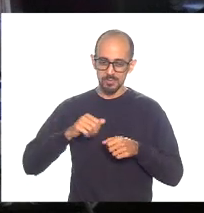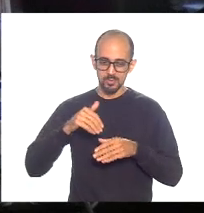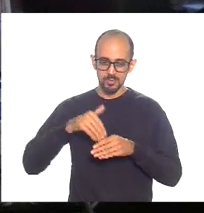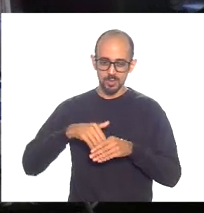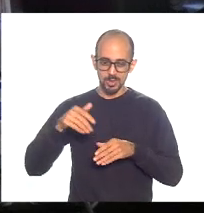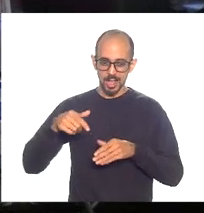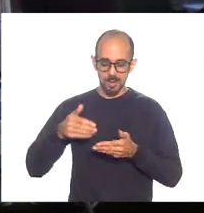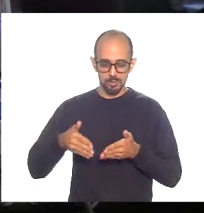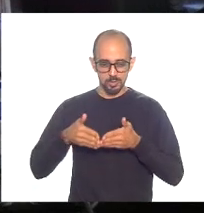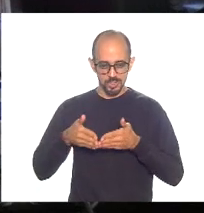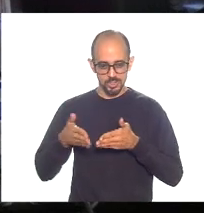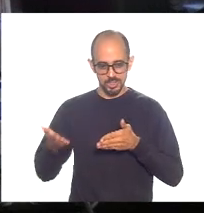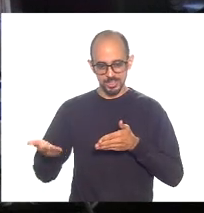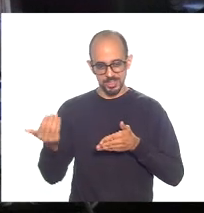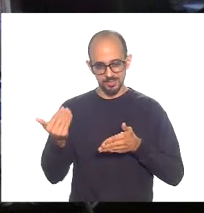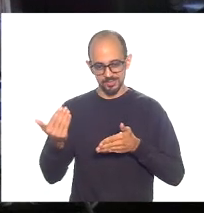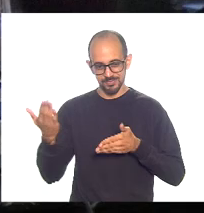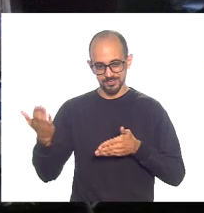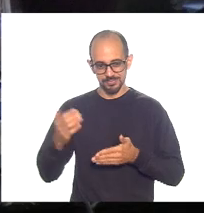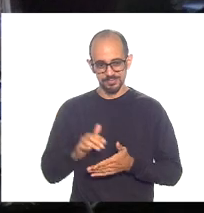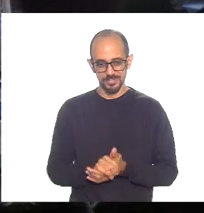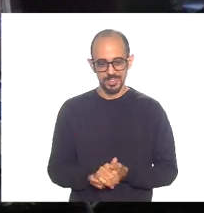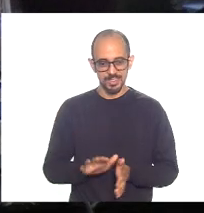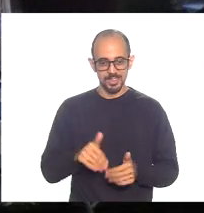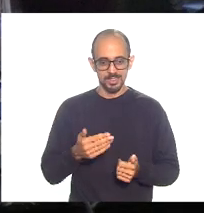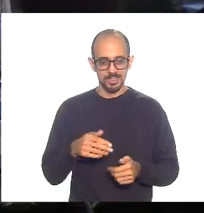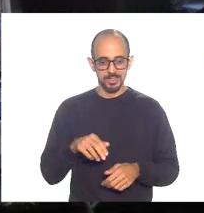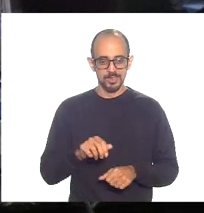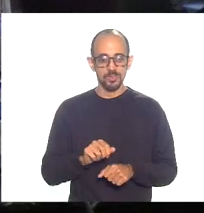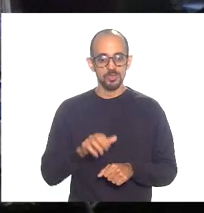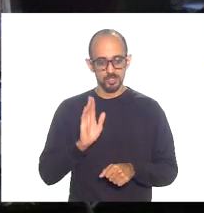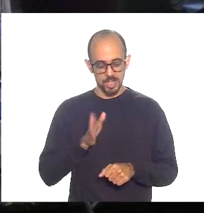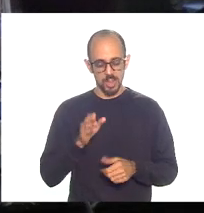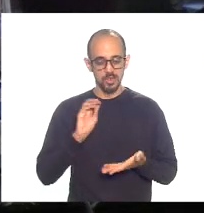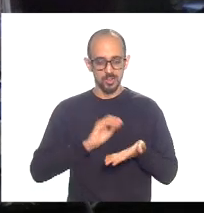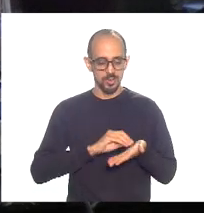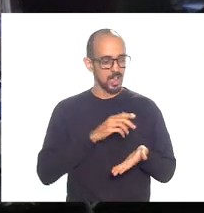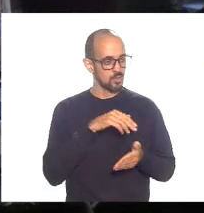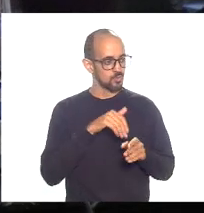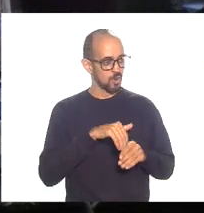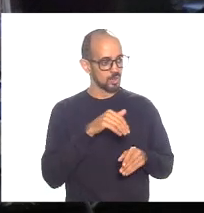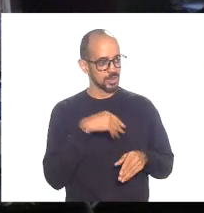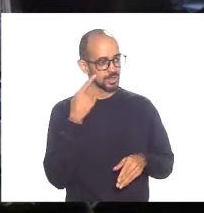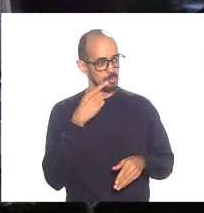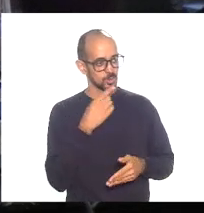deputada. Deputada Renata Souza já consignado seu voto favorável.